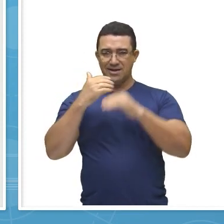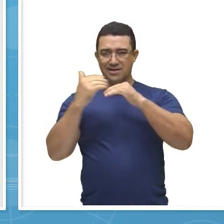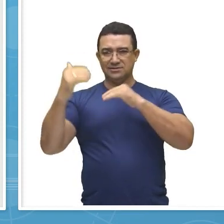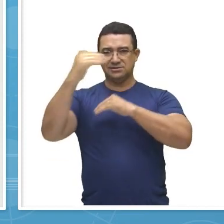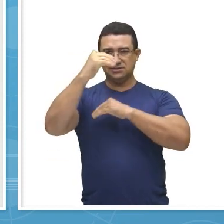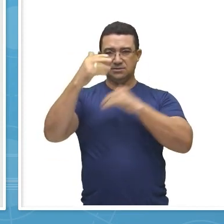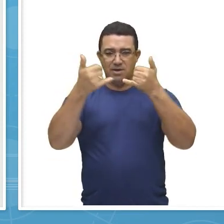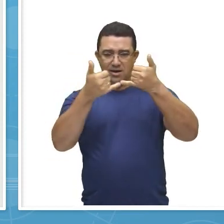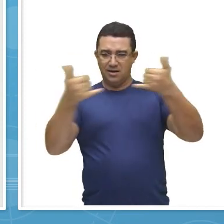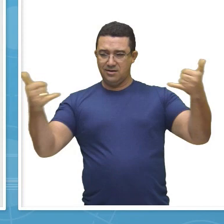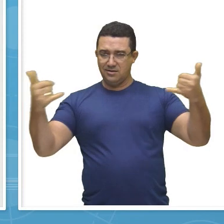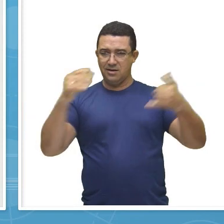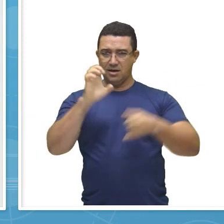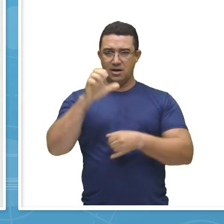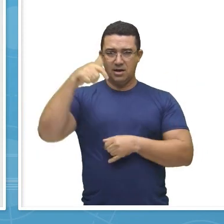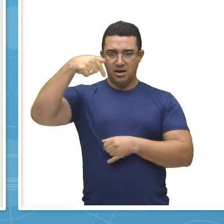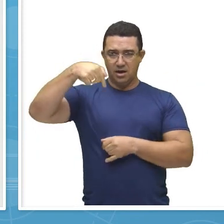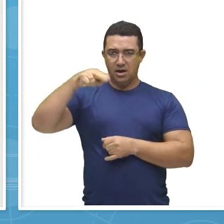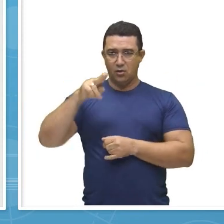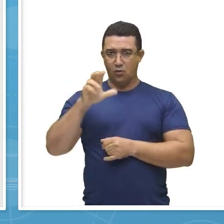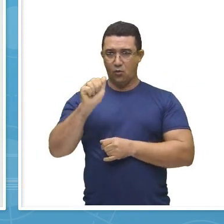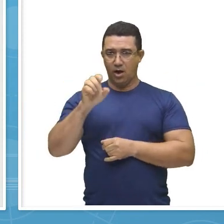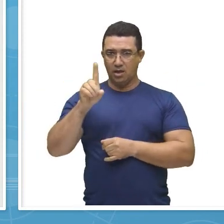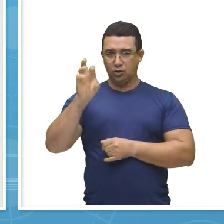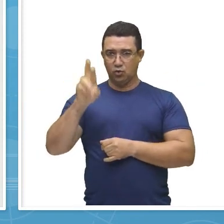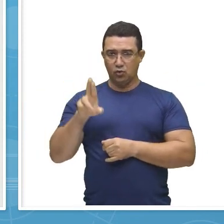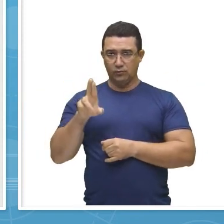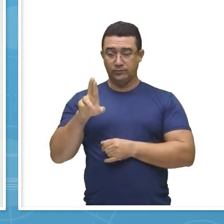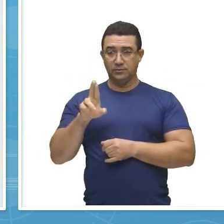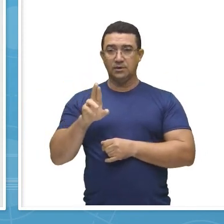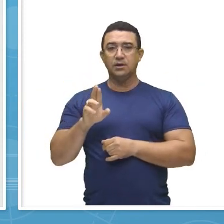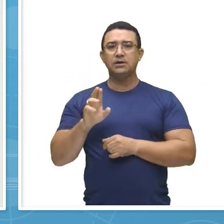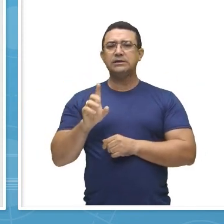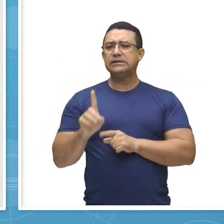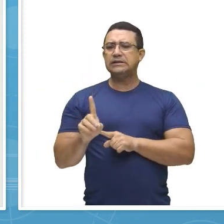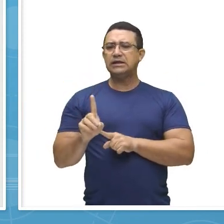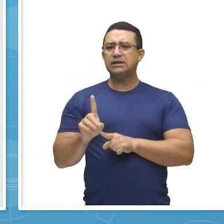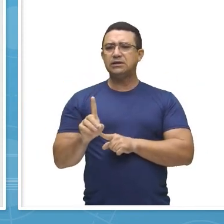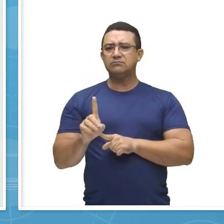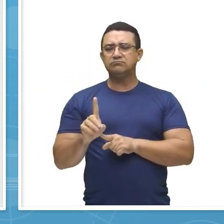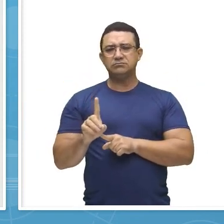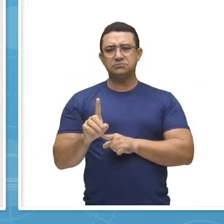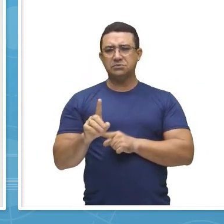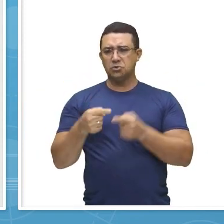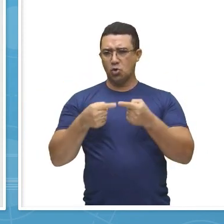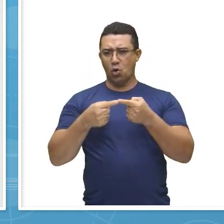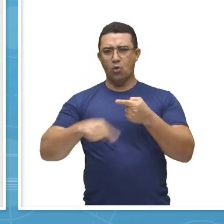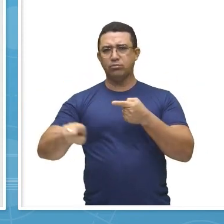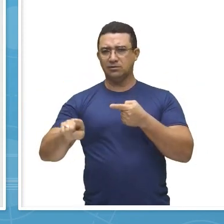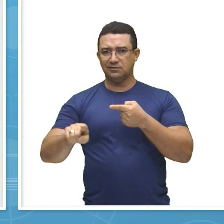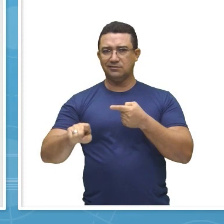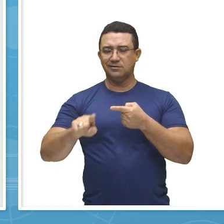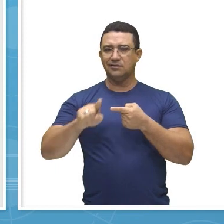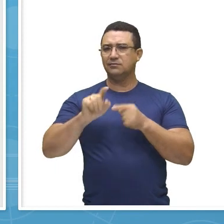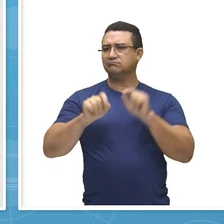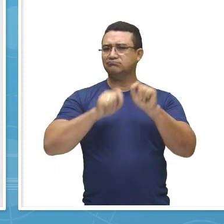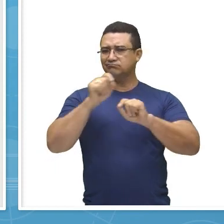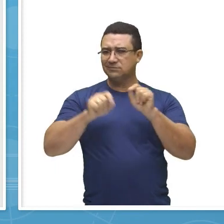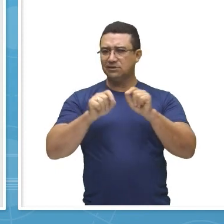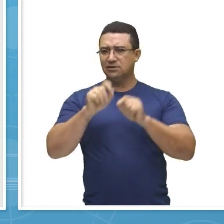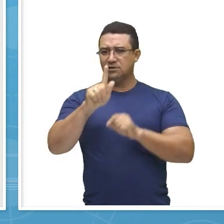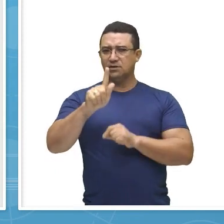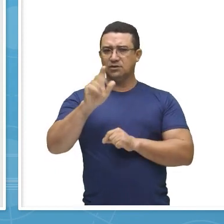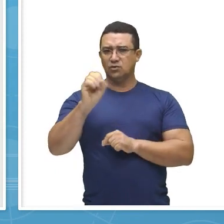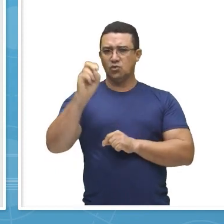D? Porque está se relacionando aí a Gondwana, tá? Que a Gondwana, se a gente fosse fazer uma